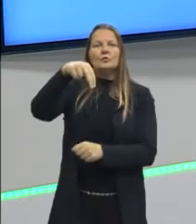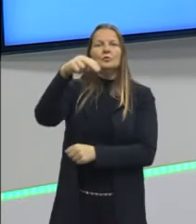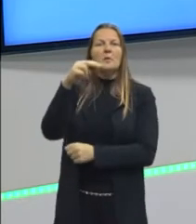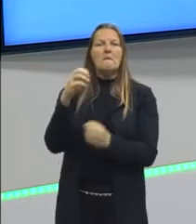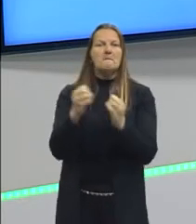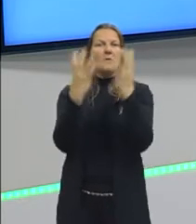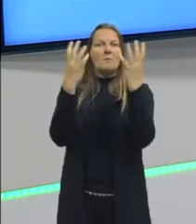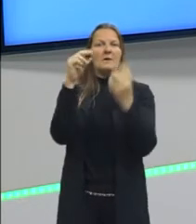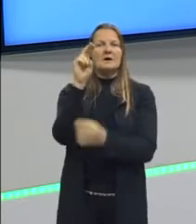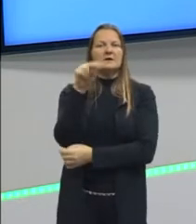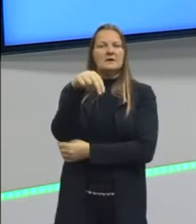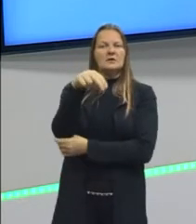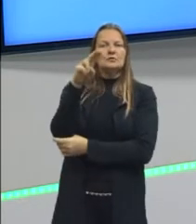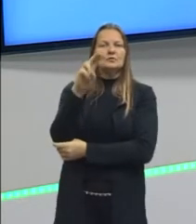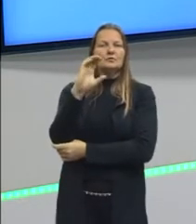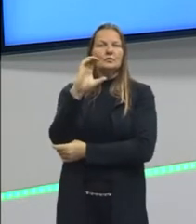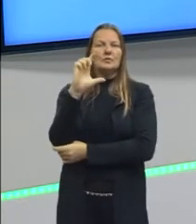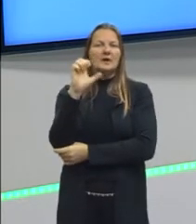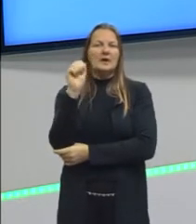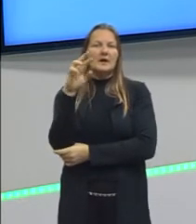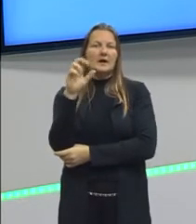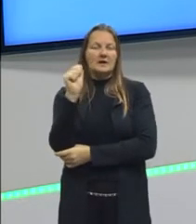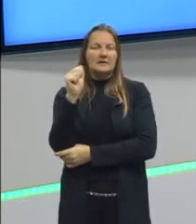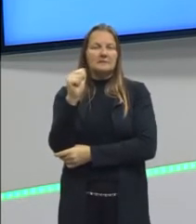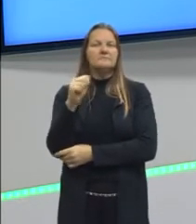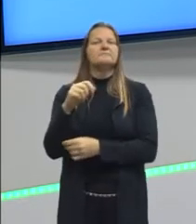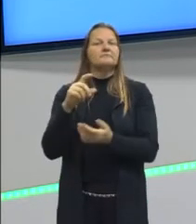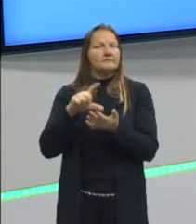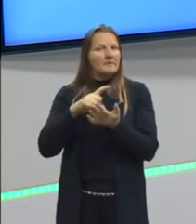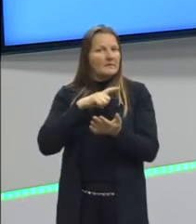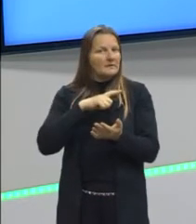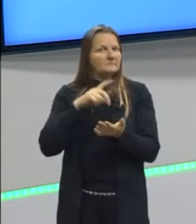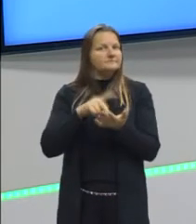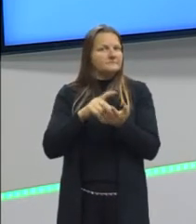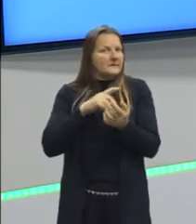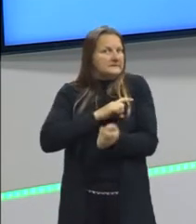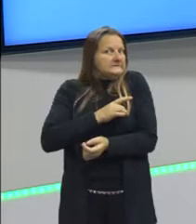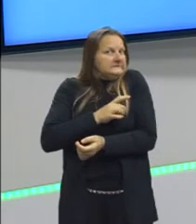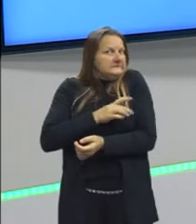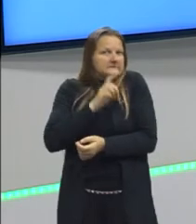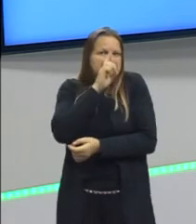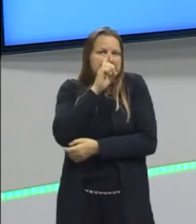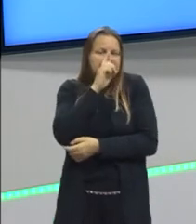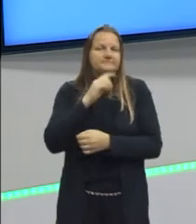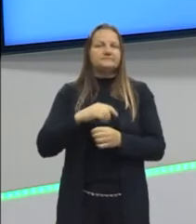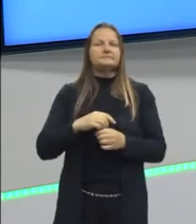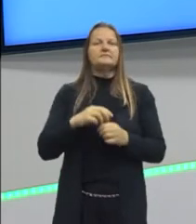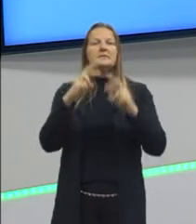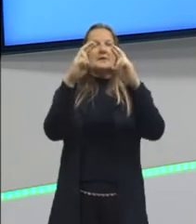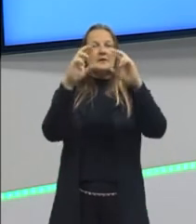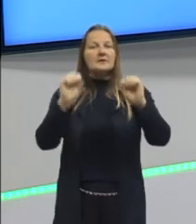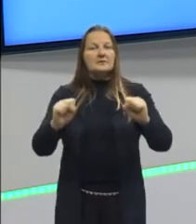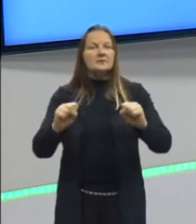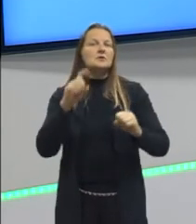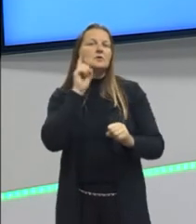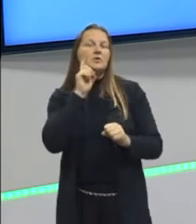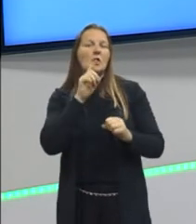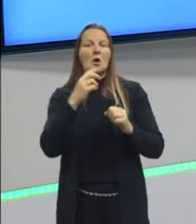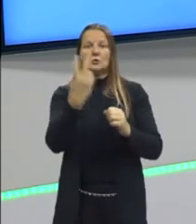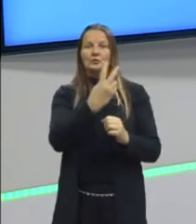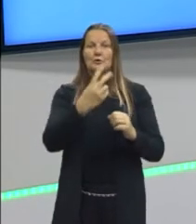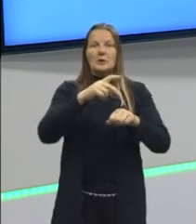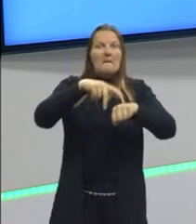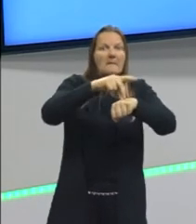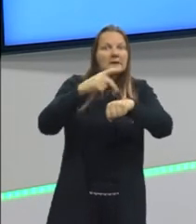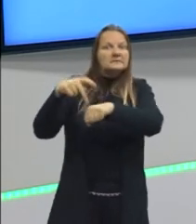humana na terra e em grande parte essas duas potências Estados Unidos e União Soviética não entraram em